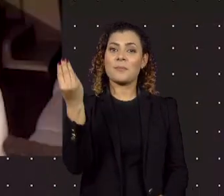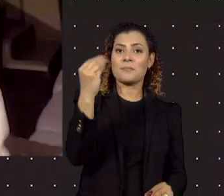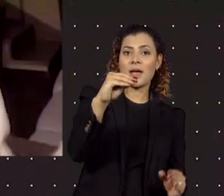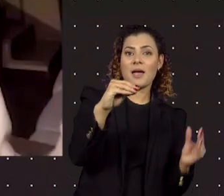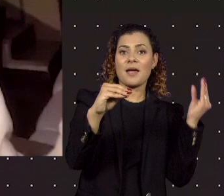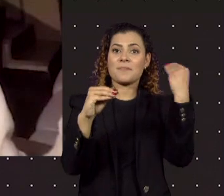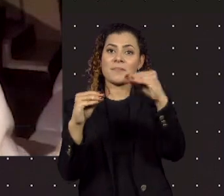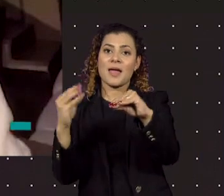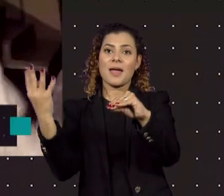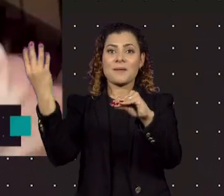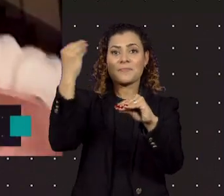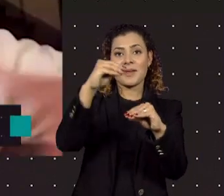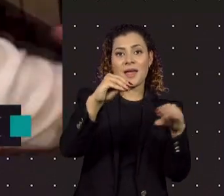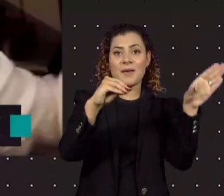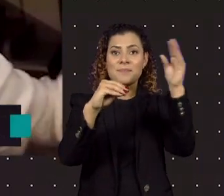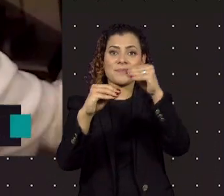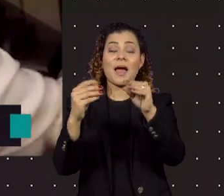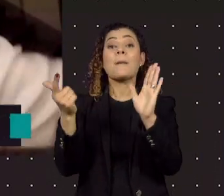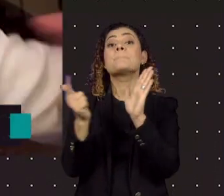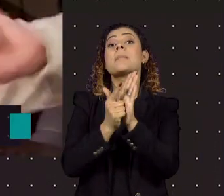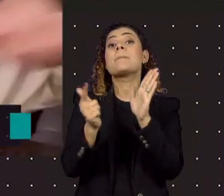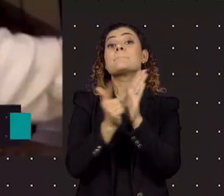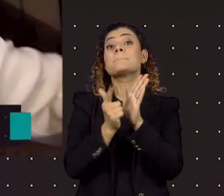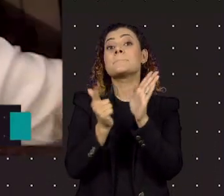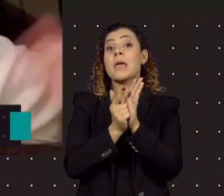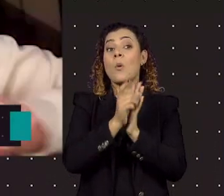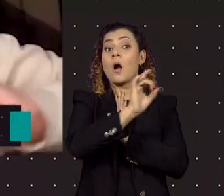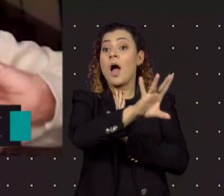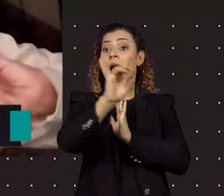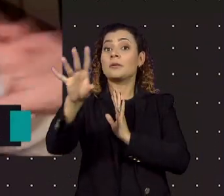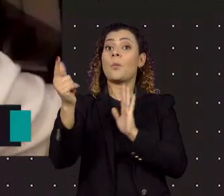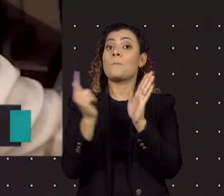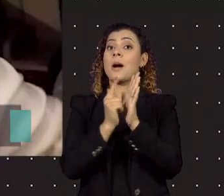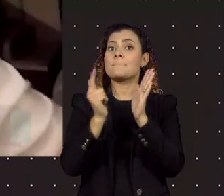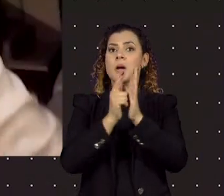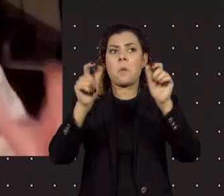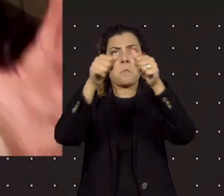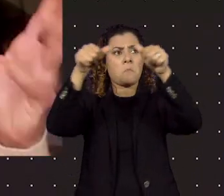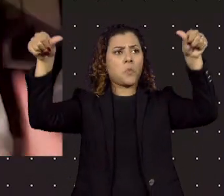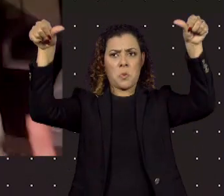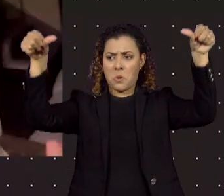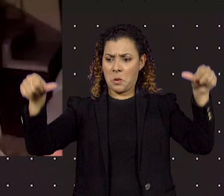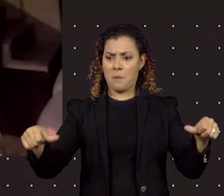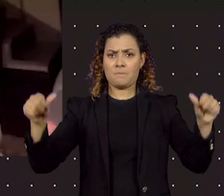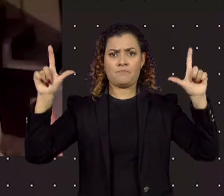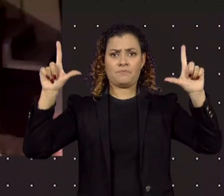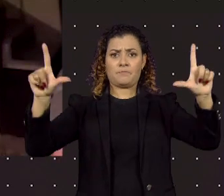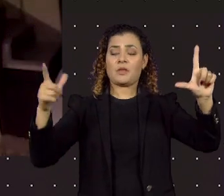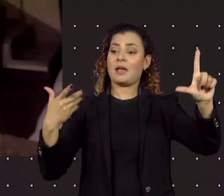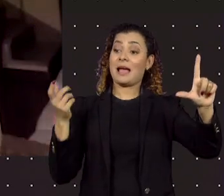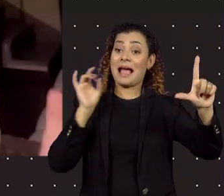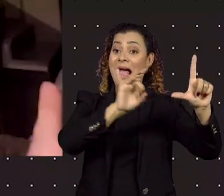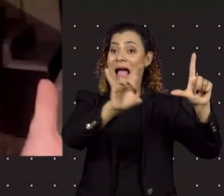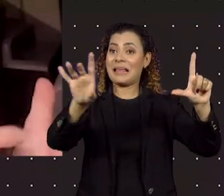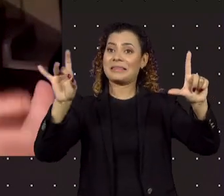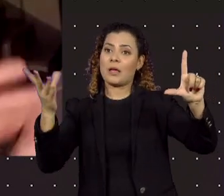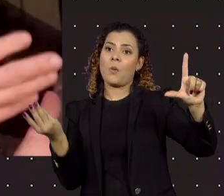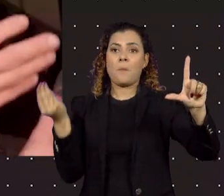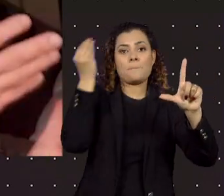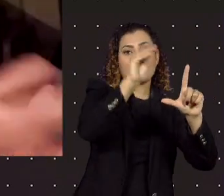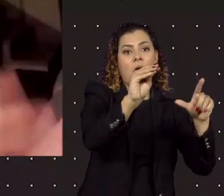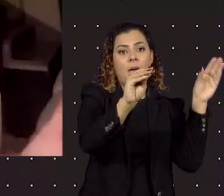colocava naquele papel craft grande, cada um gostava do tamanho que fosse, com lapiseira,